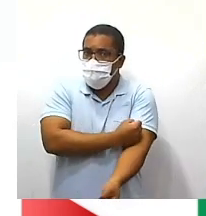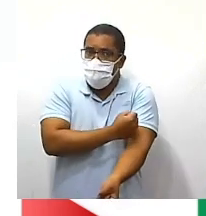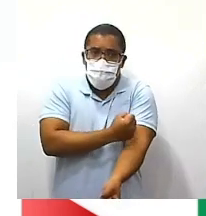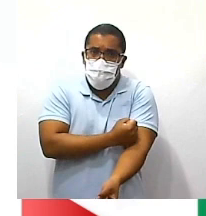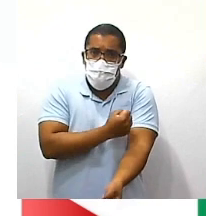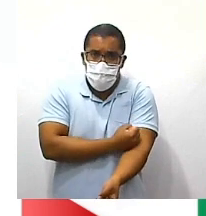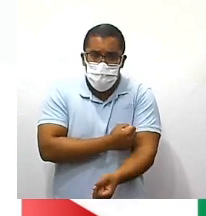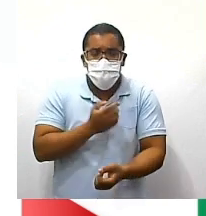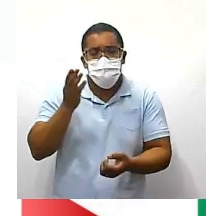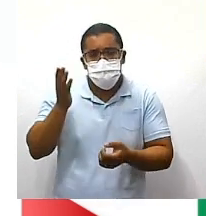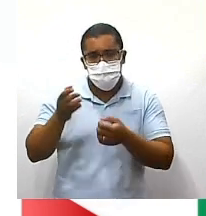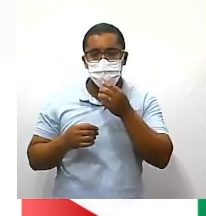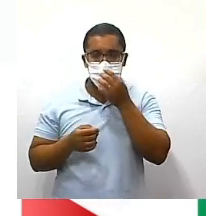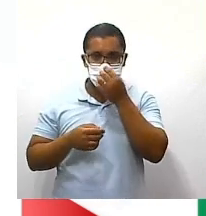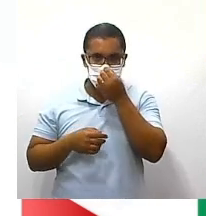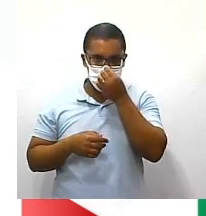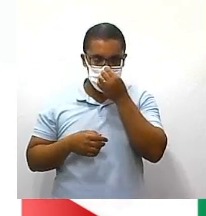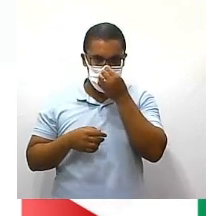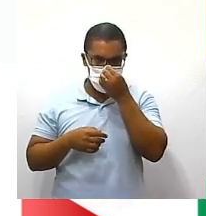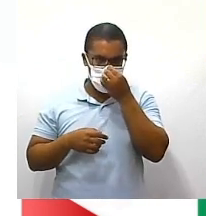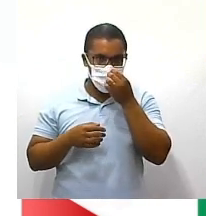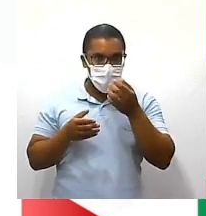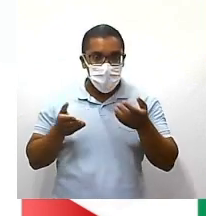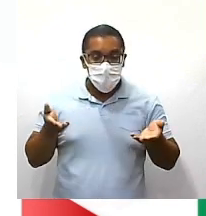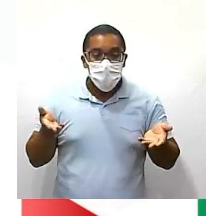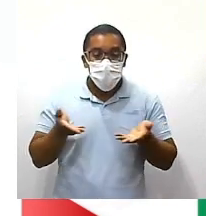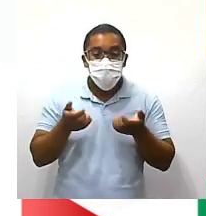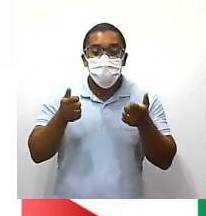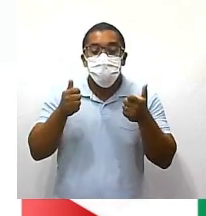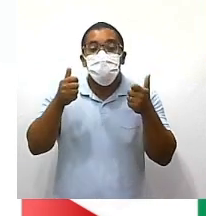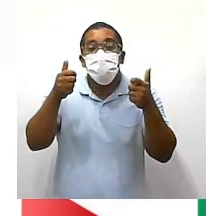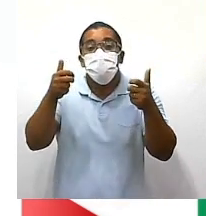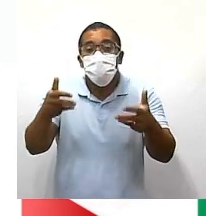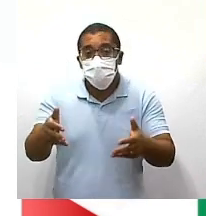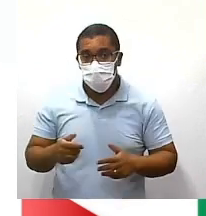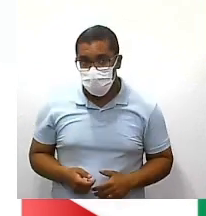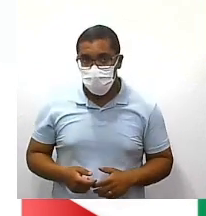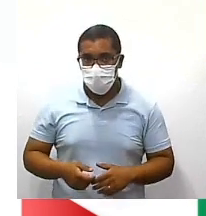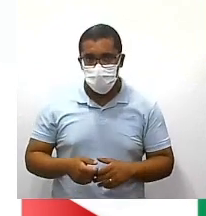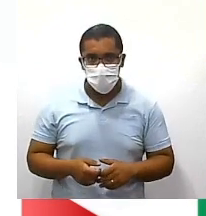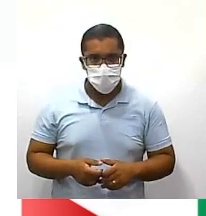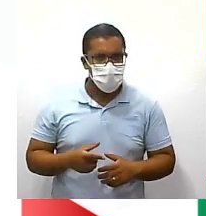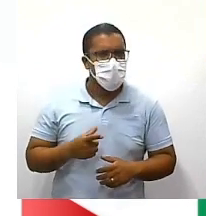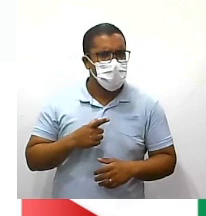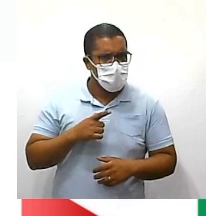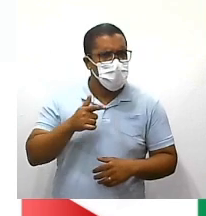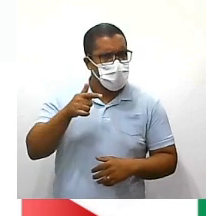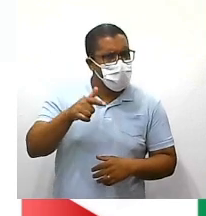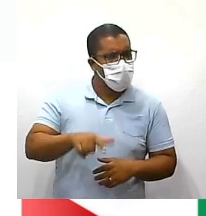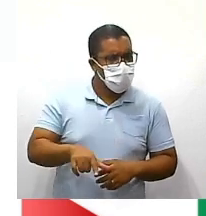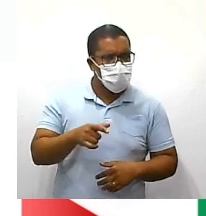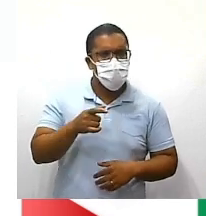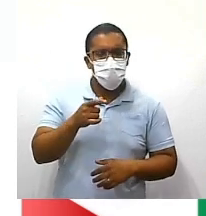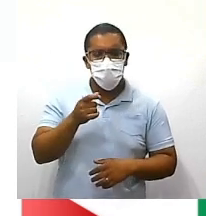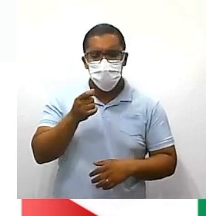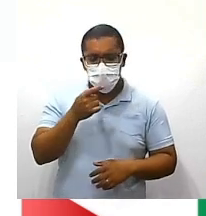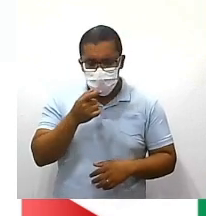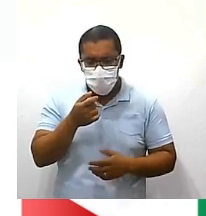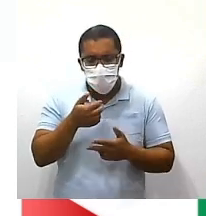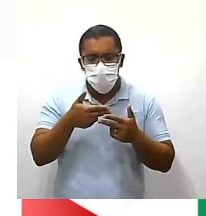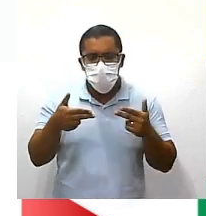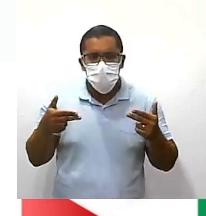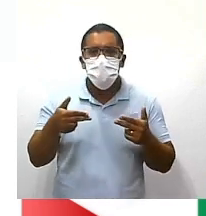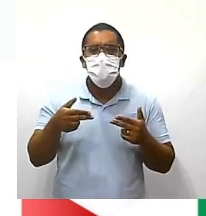são depressoras. Bom, agora eu irei falar sobre outro tipo de psicoativo, que